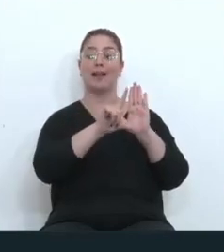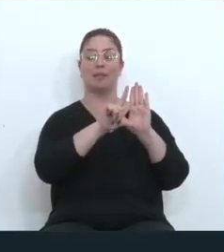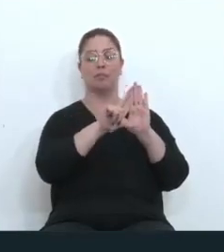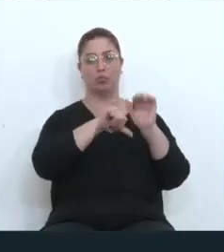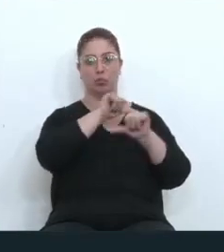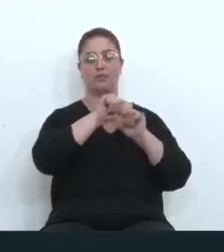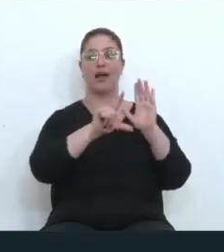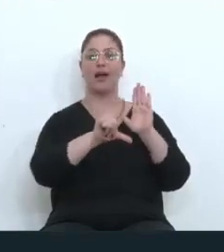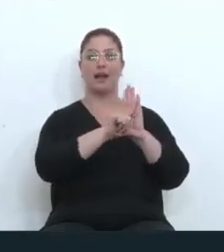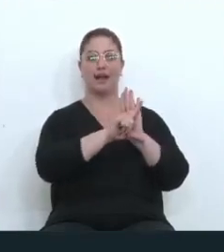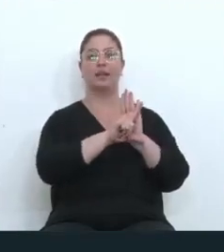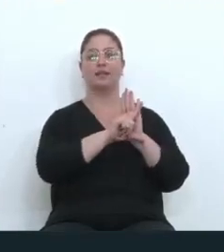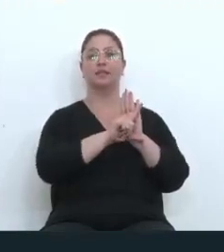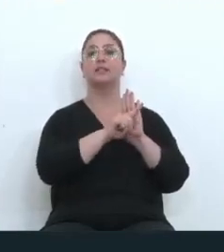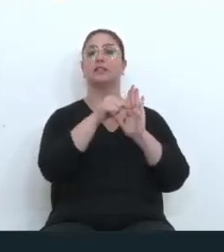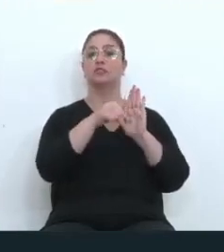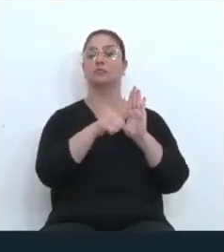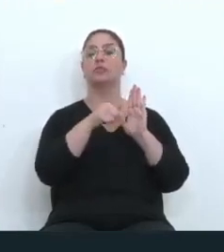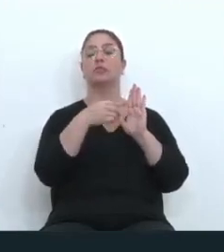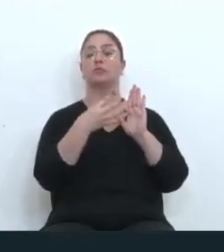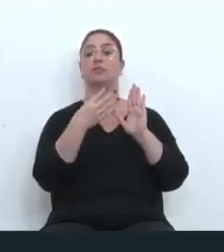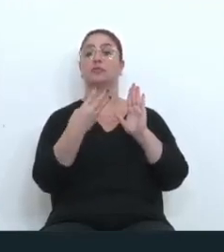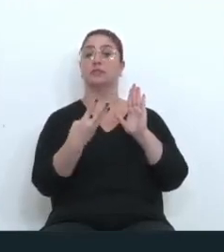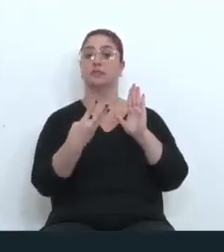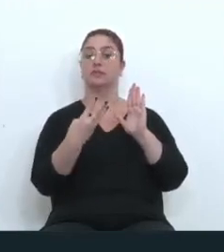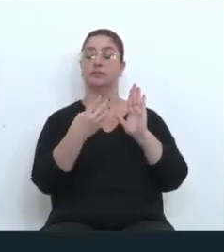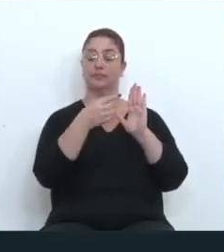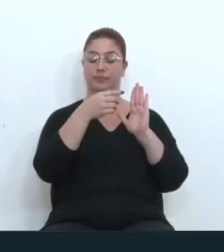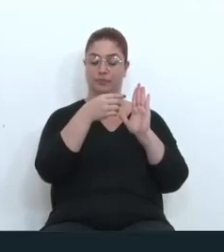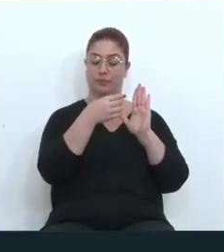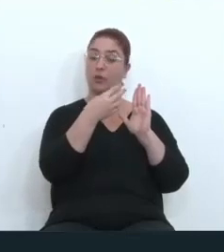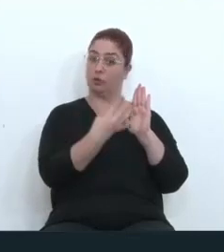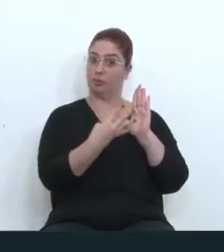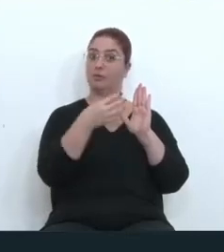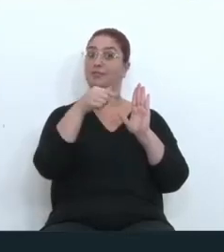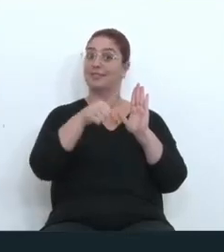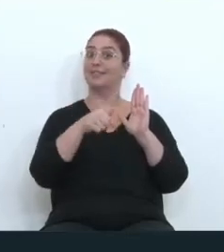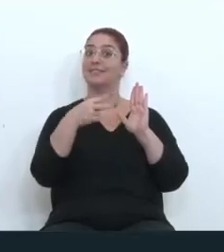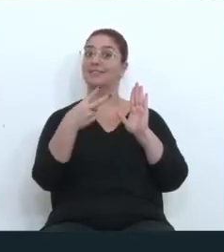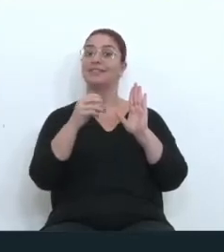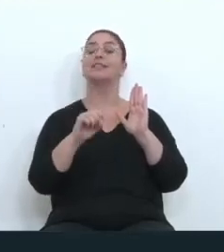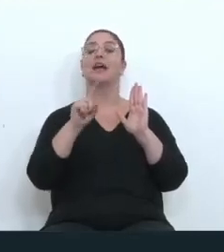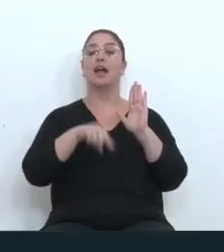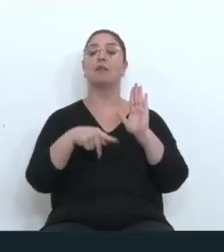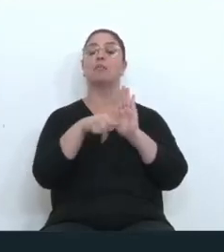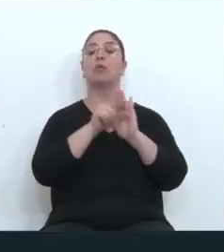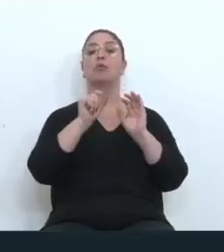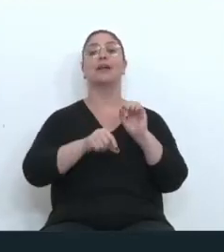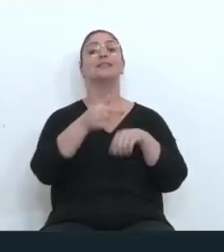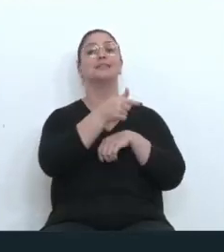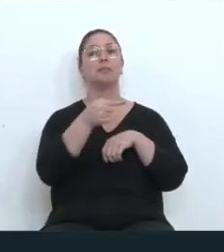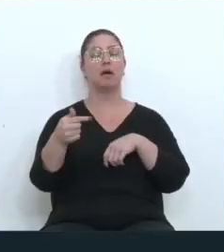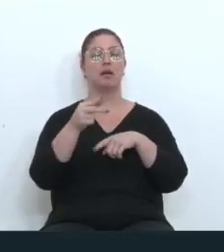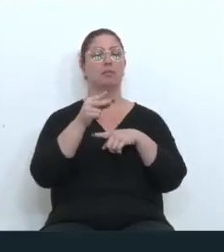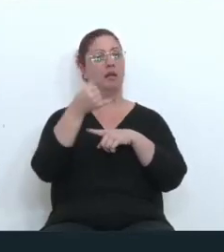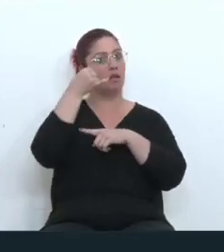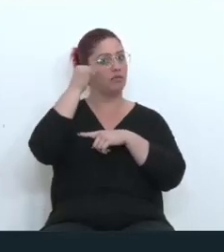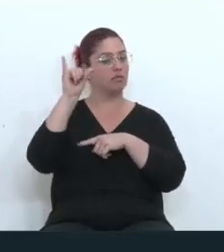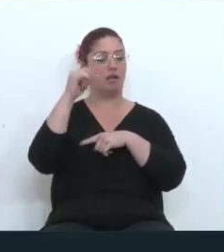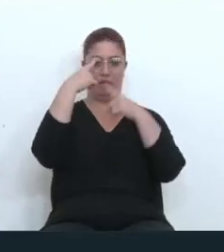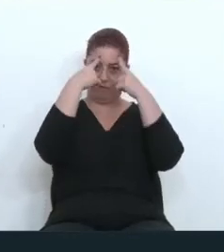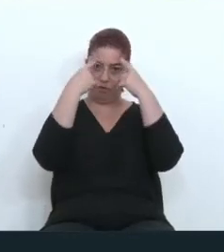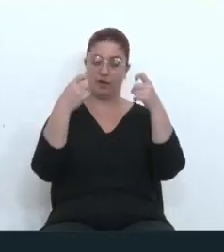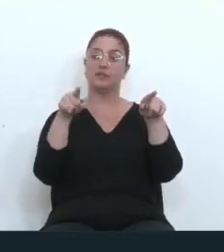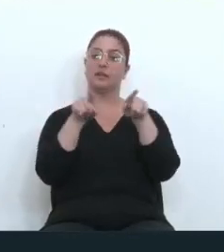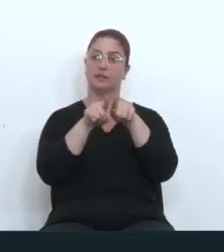7470 de 4 de maio de 2016 visando instituir a semana Municipal de prevenção contra violência e